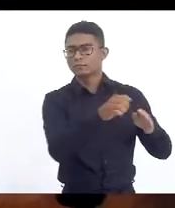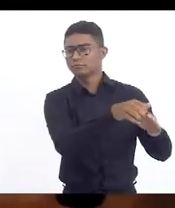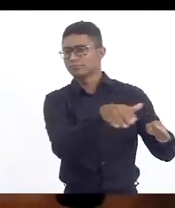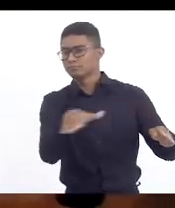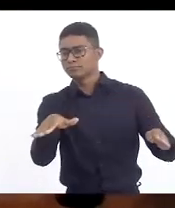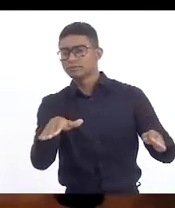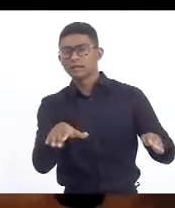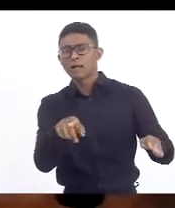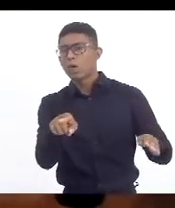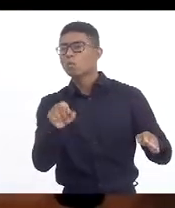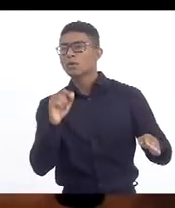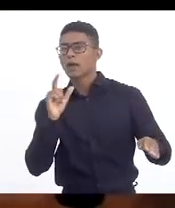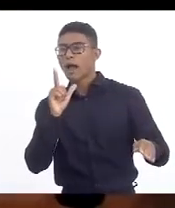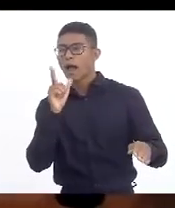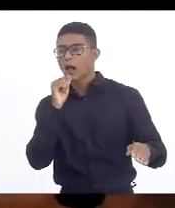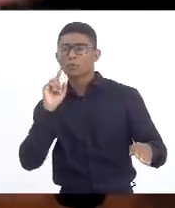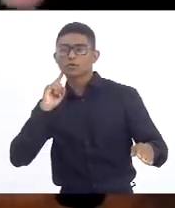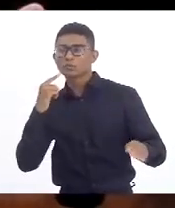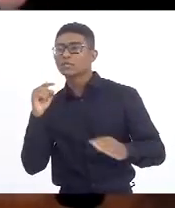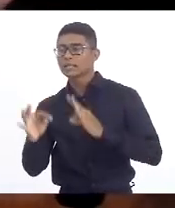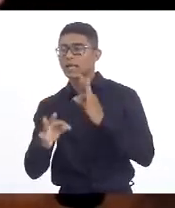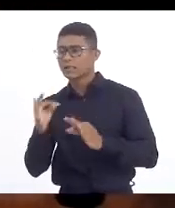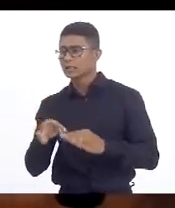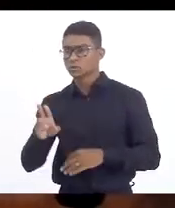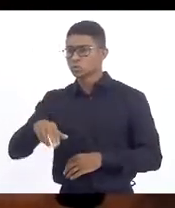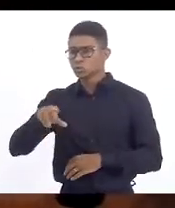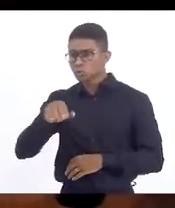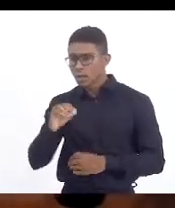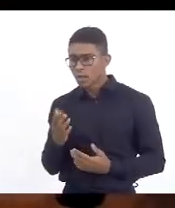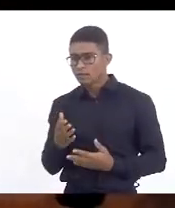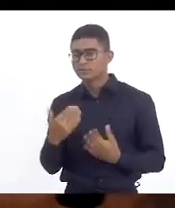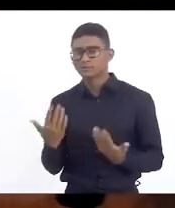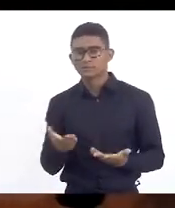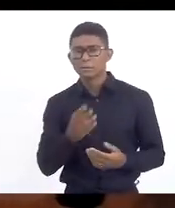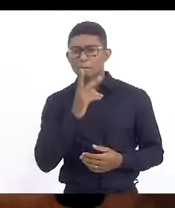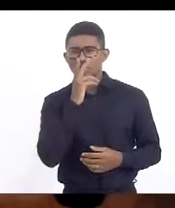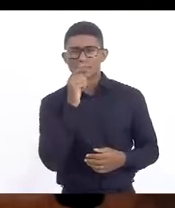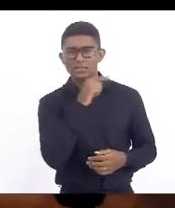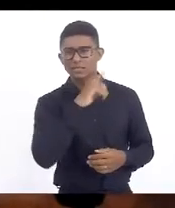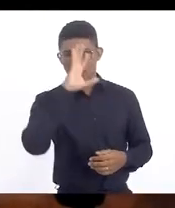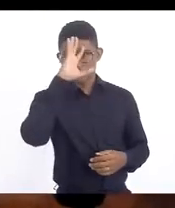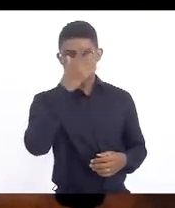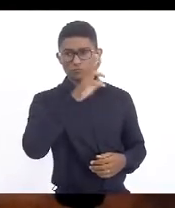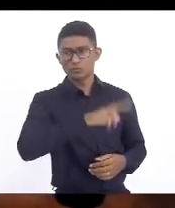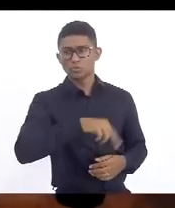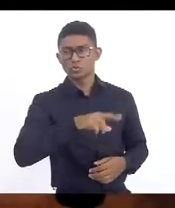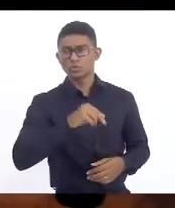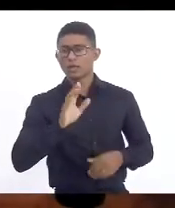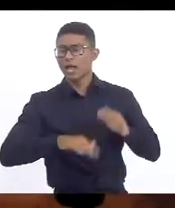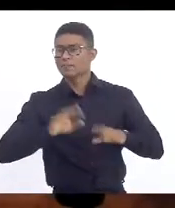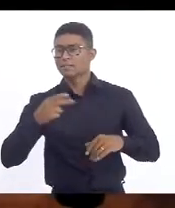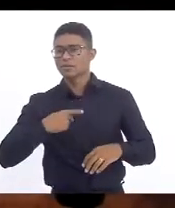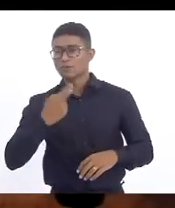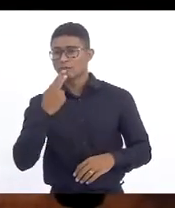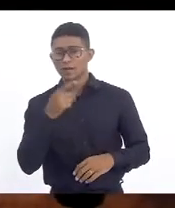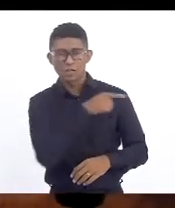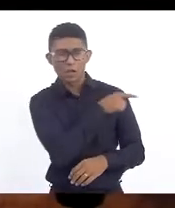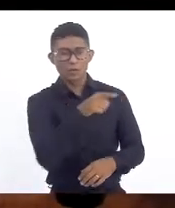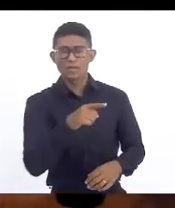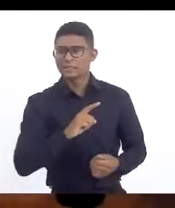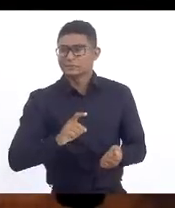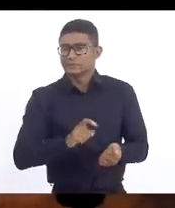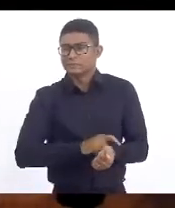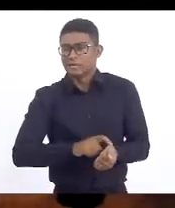se trata? Então, essa conta nunca fecha. A SEDAI hoje, eu falo isso e o pessoal da SEDAI fica às vezes meio revoltado, a